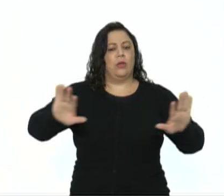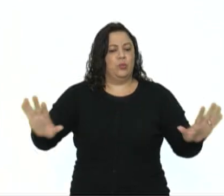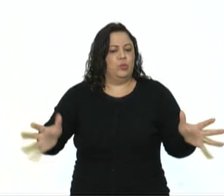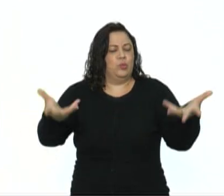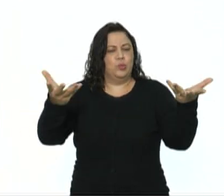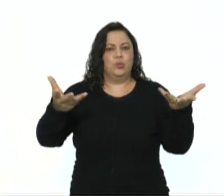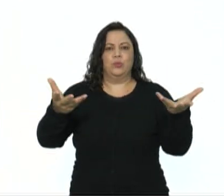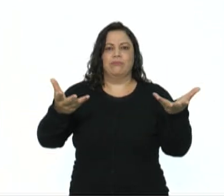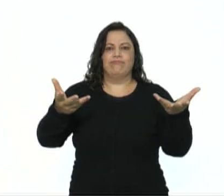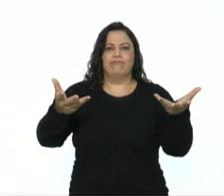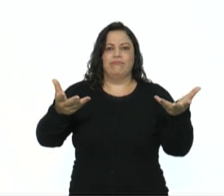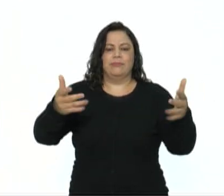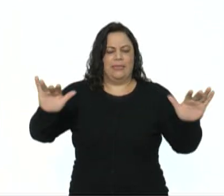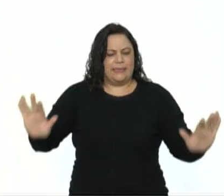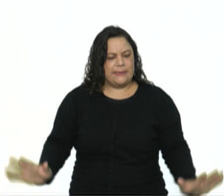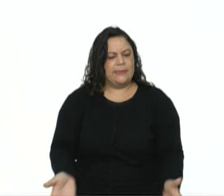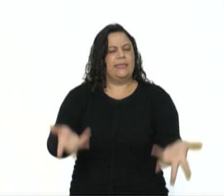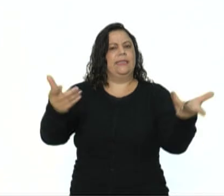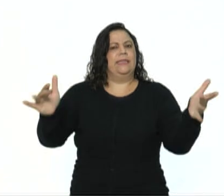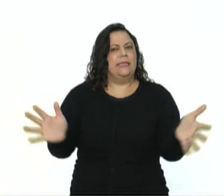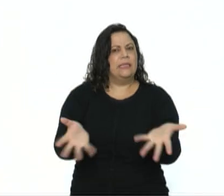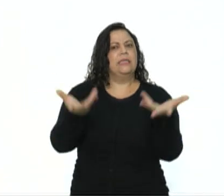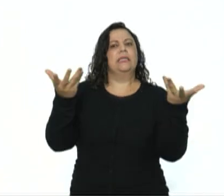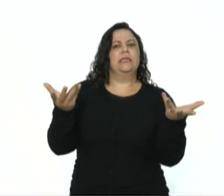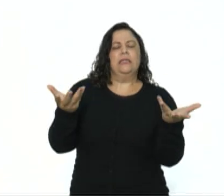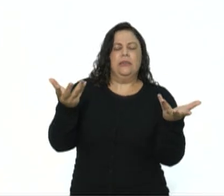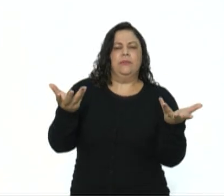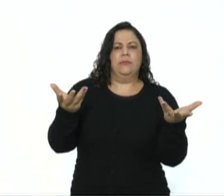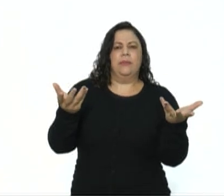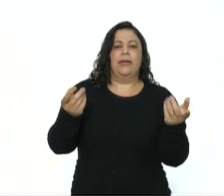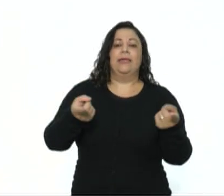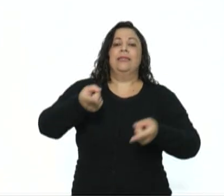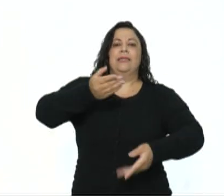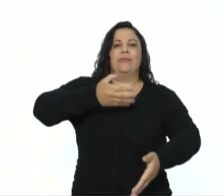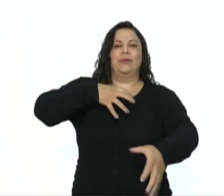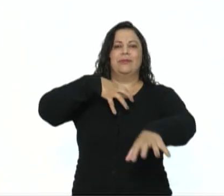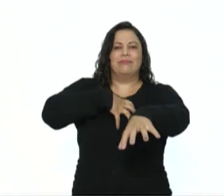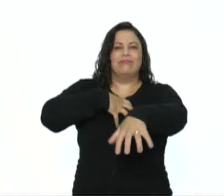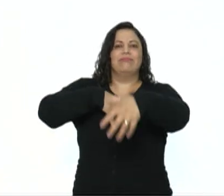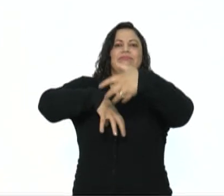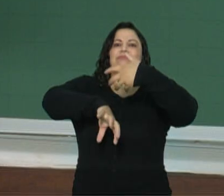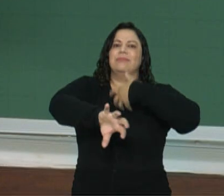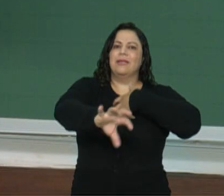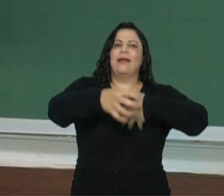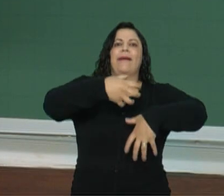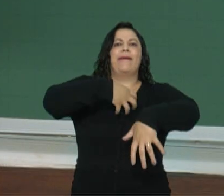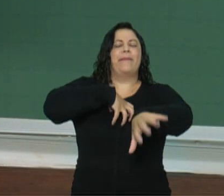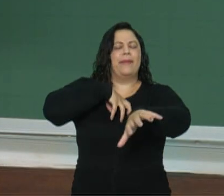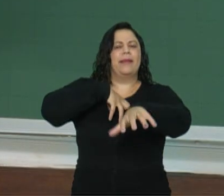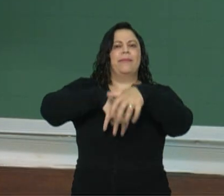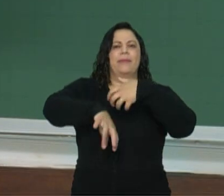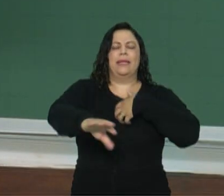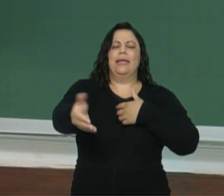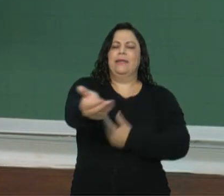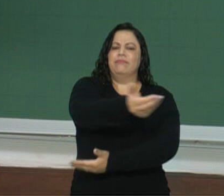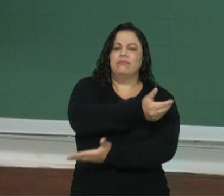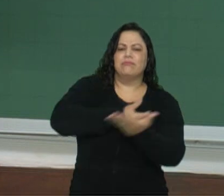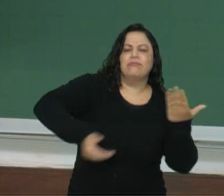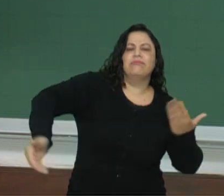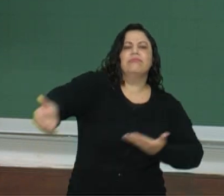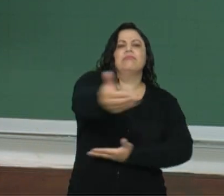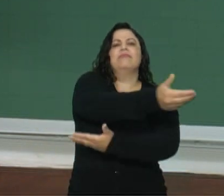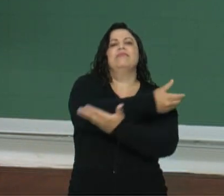quem recebe essa ação, esse agradecido devolve isso para quem fez a primeira ação e esse ciclo vai